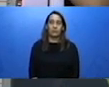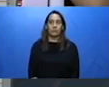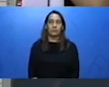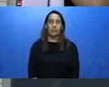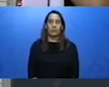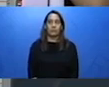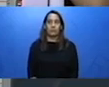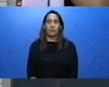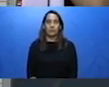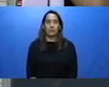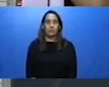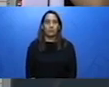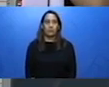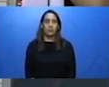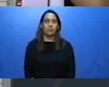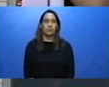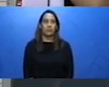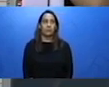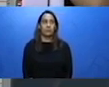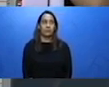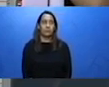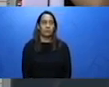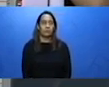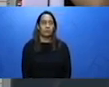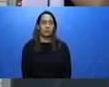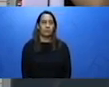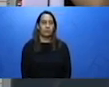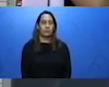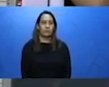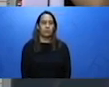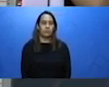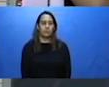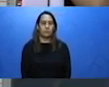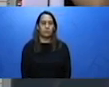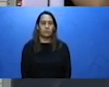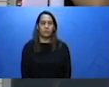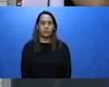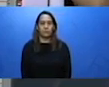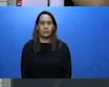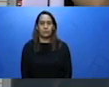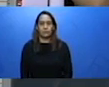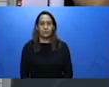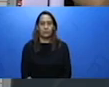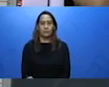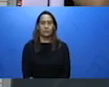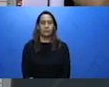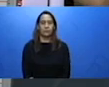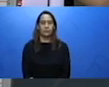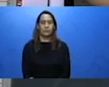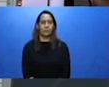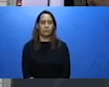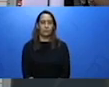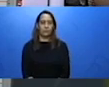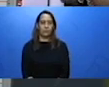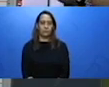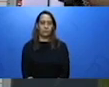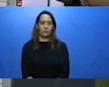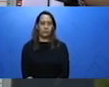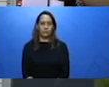W minúsculo. A montanha desceu, 1, 2,